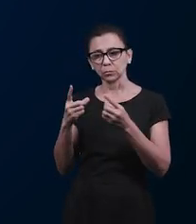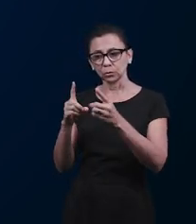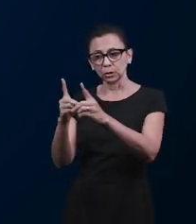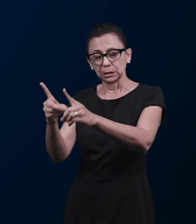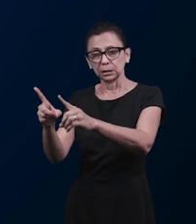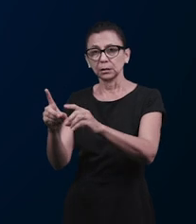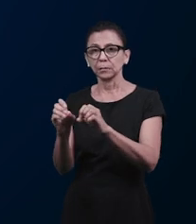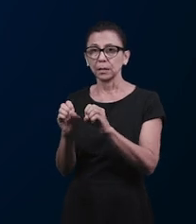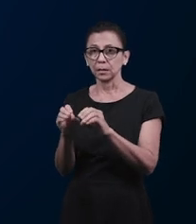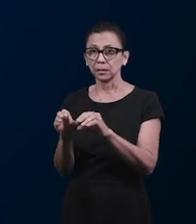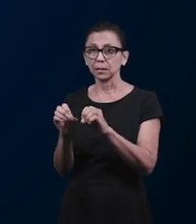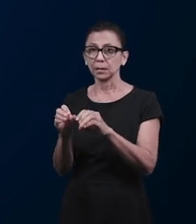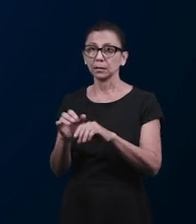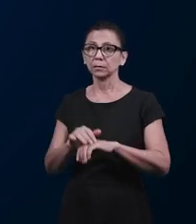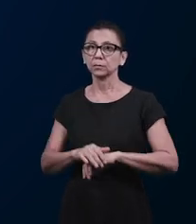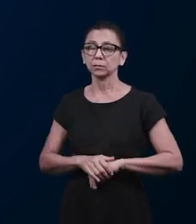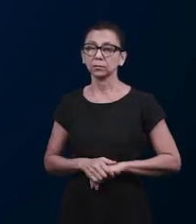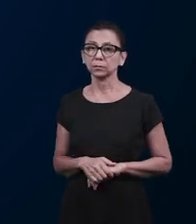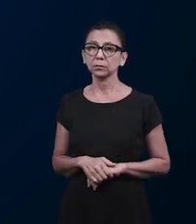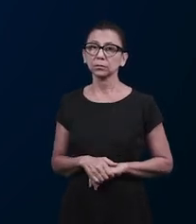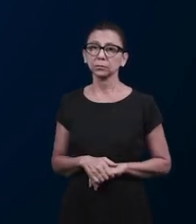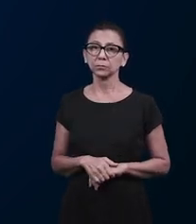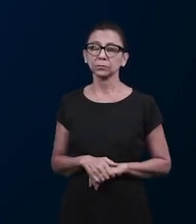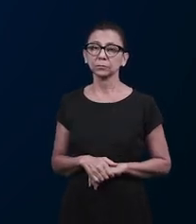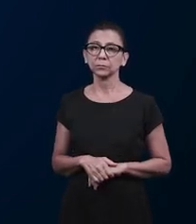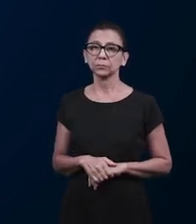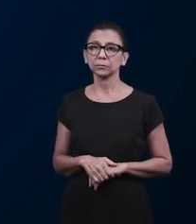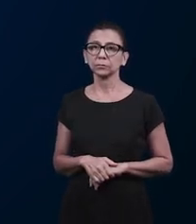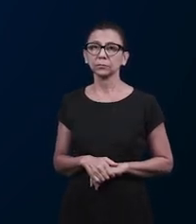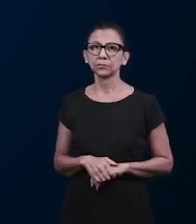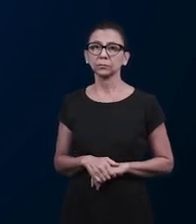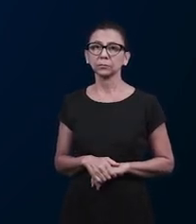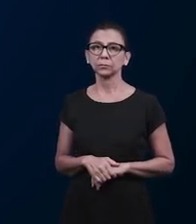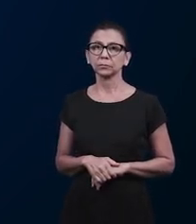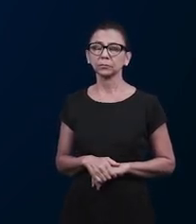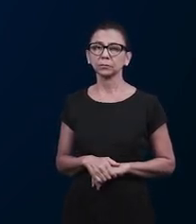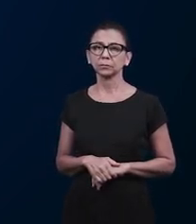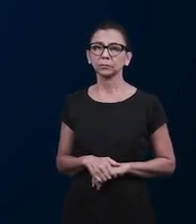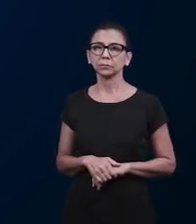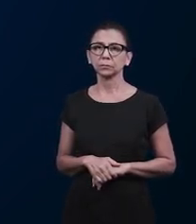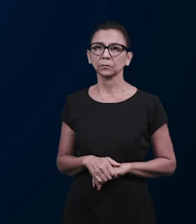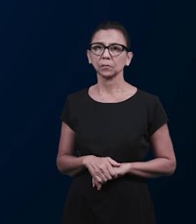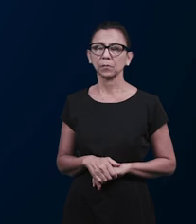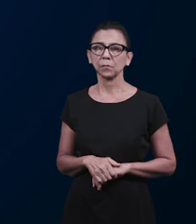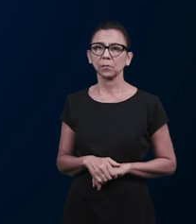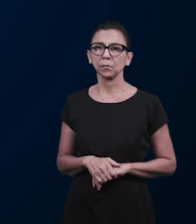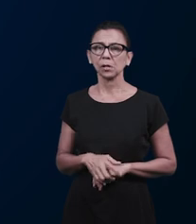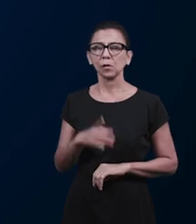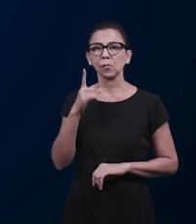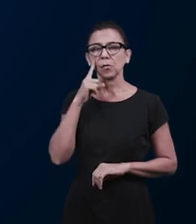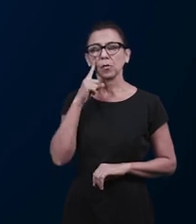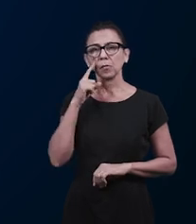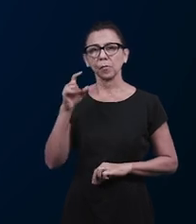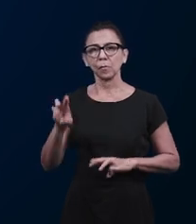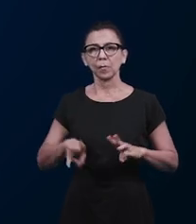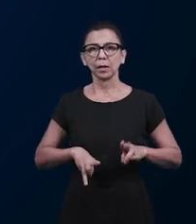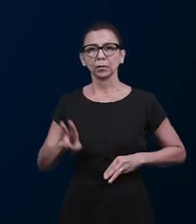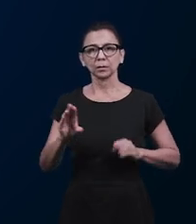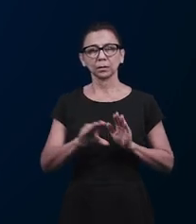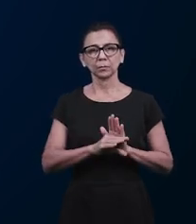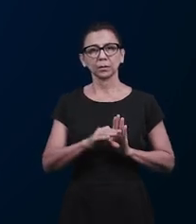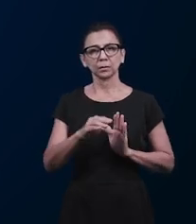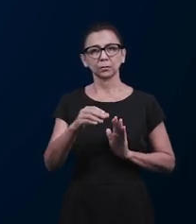ele operaria sinais através da bênção do Espírito Santo. E nós podemos ver em Marcos